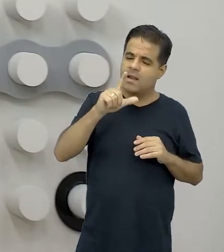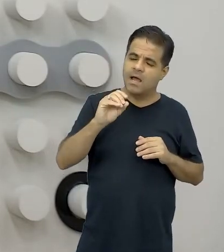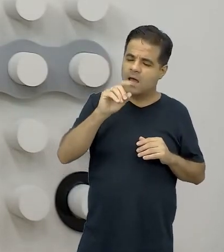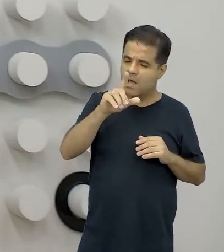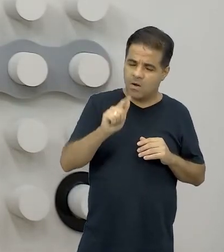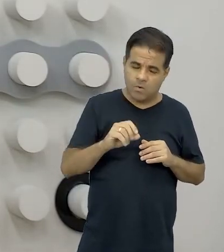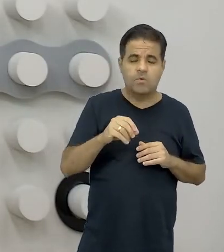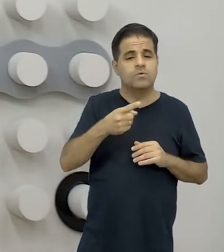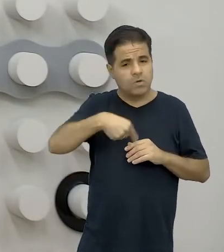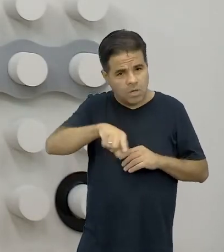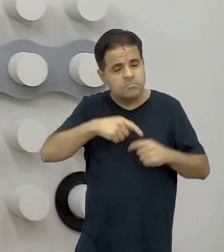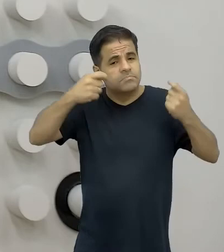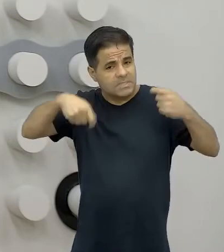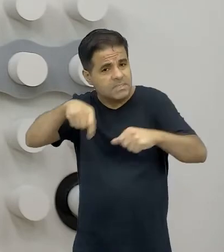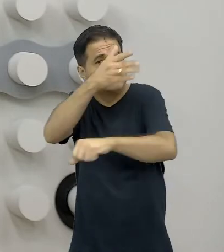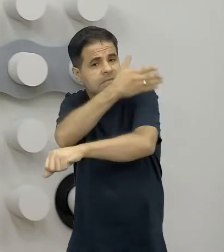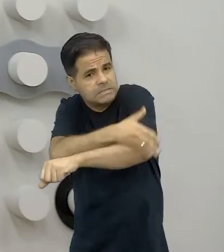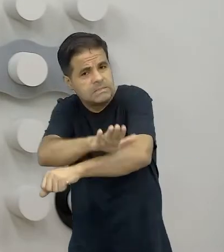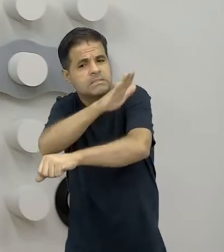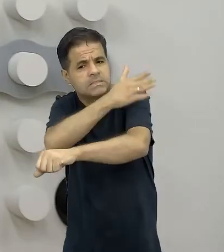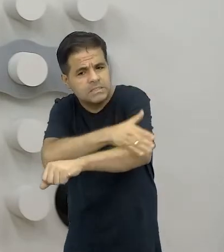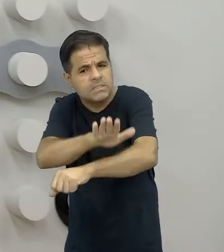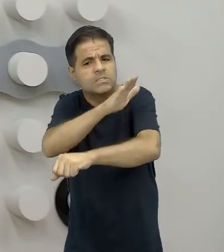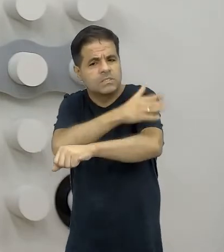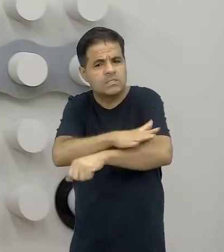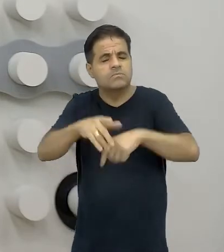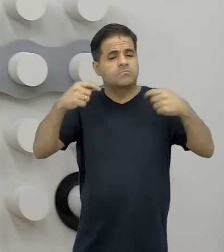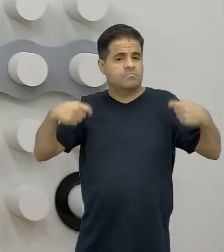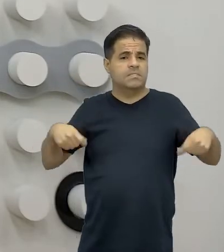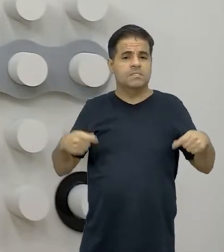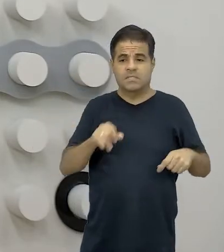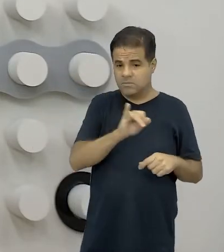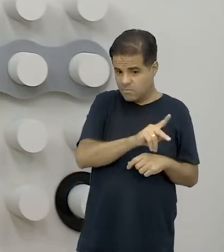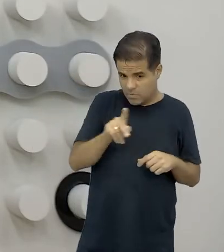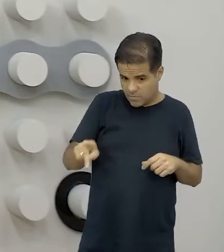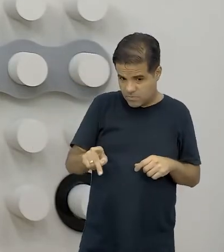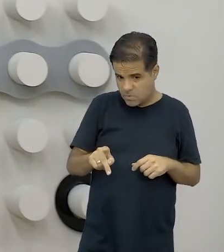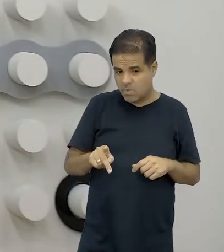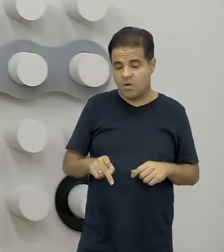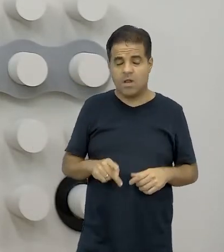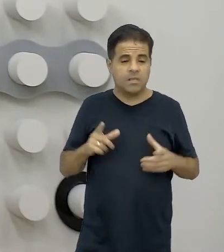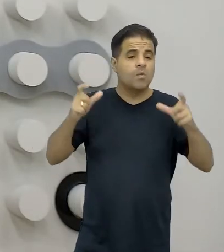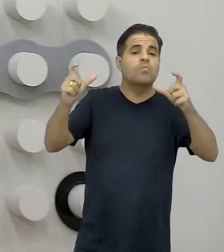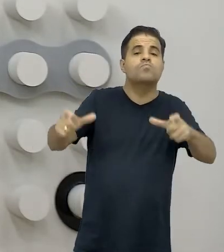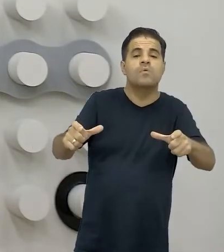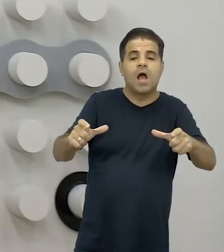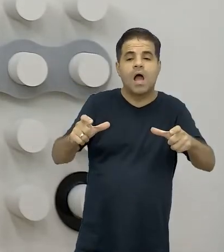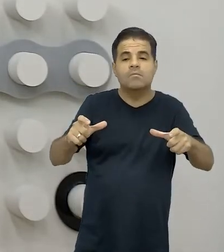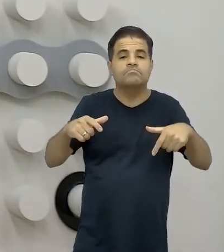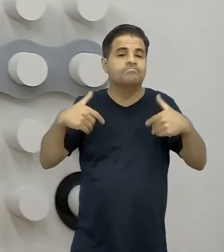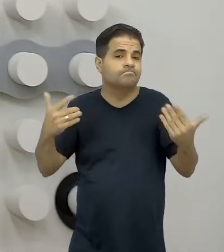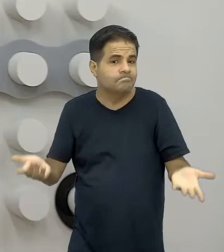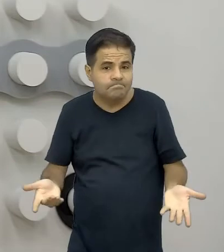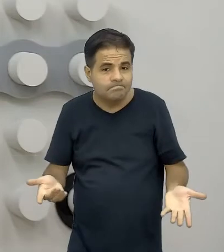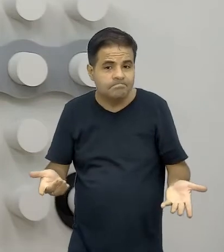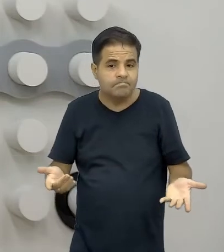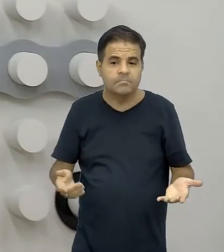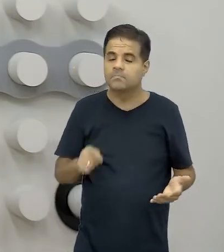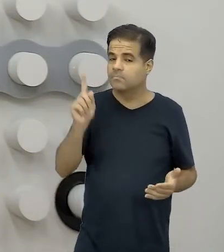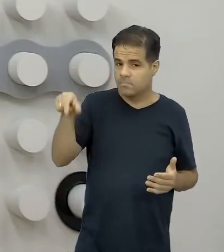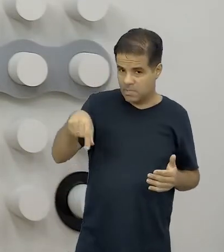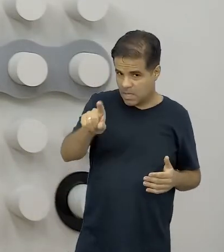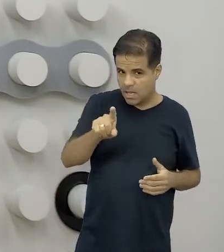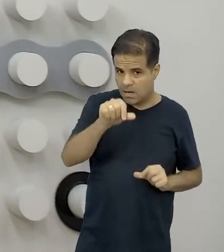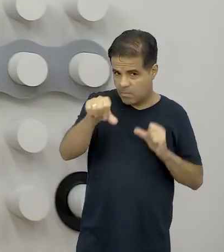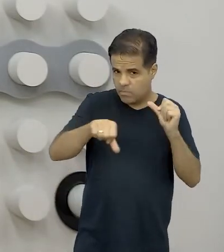fazer esses exercícios de deslocamentos, né? Então, se o professor está num determinado lugar em um momento e ele